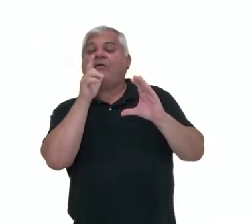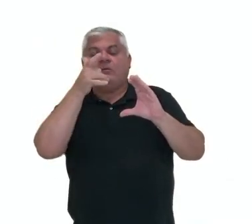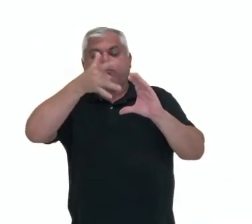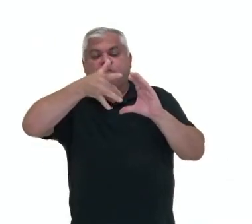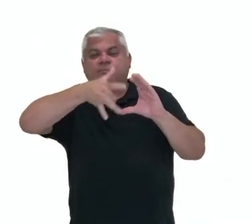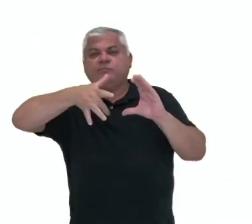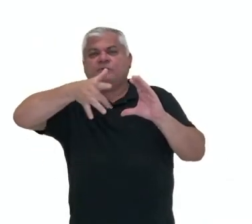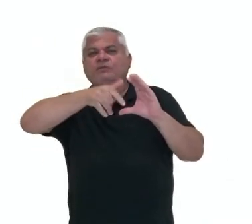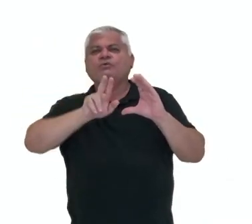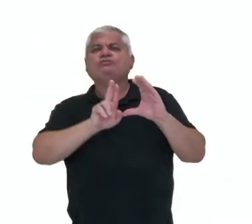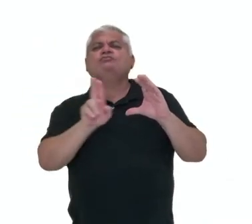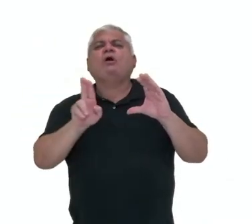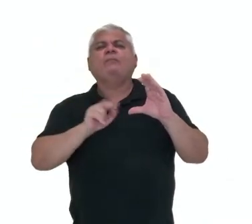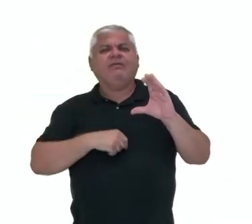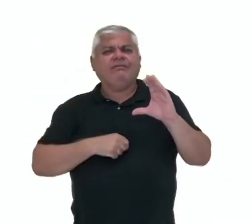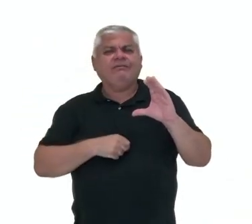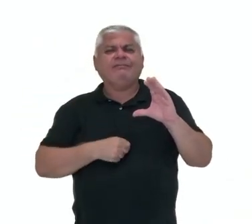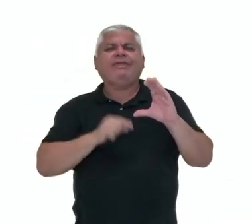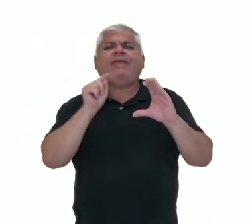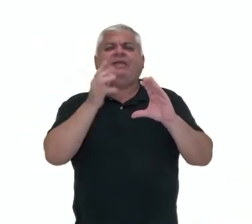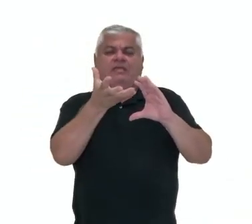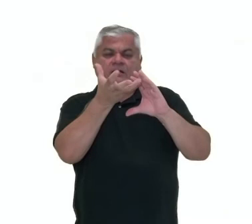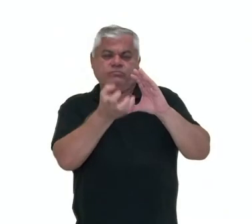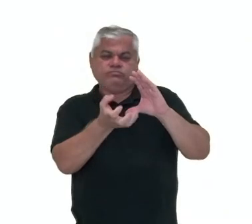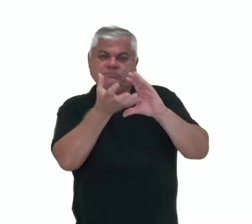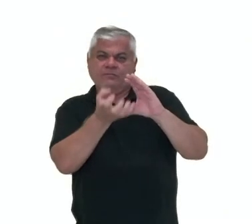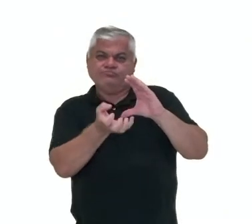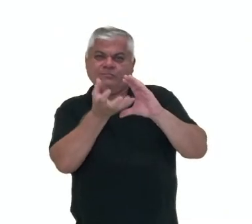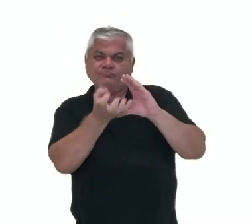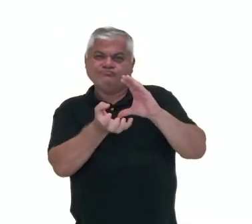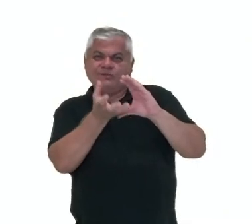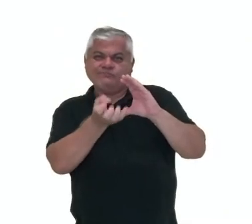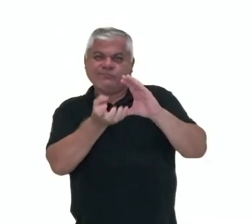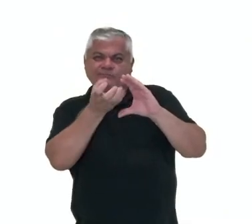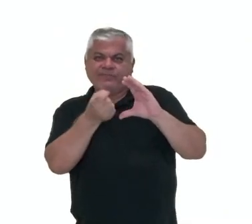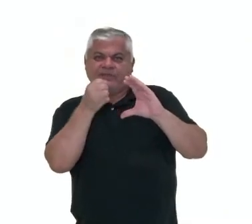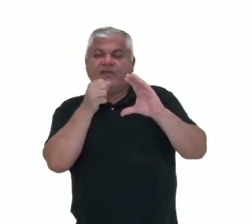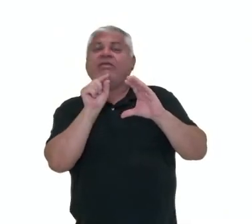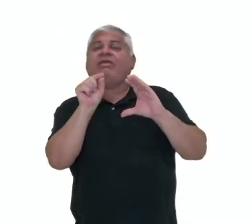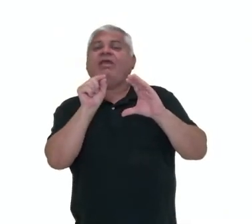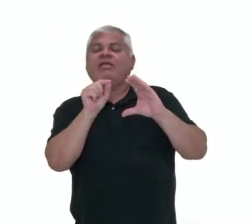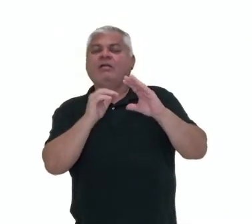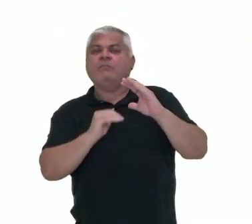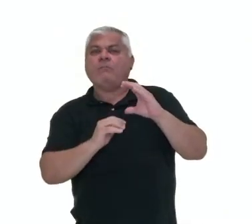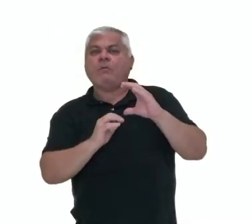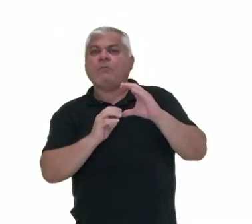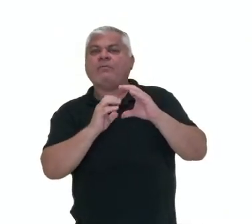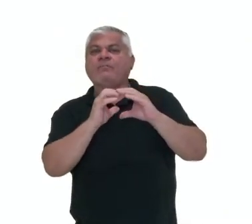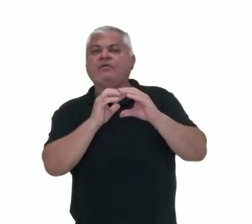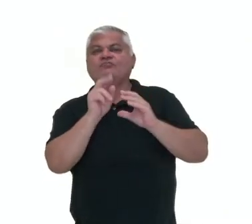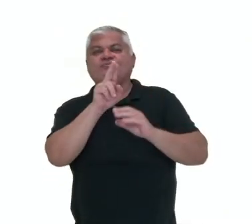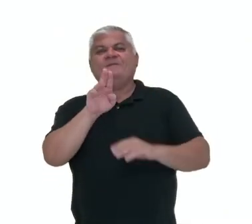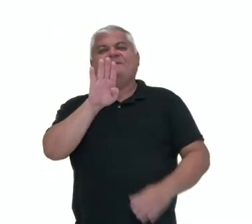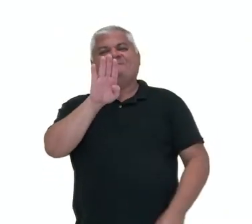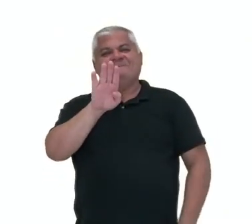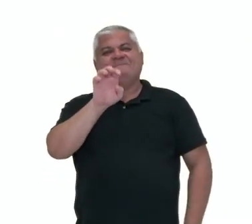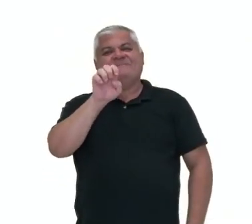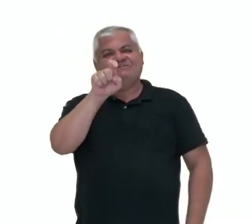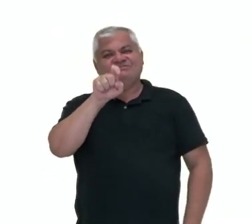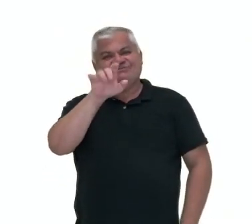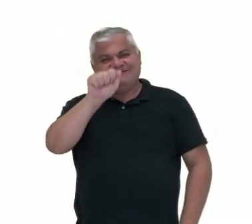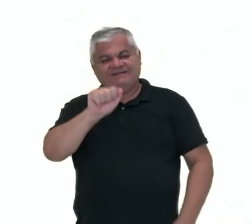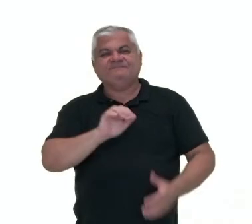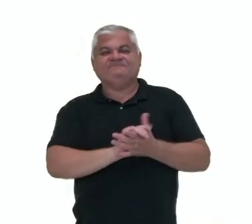a urina. Quem que está responsável por receber e armazenar ali temporariamente? A bexiga